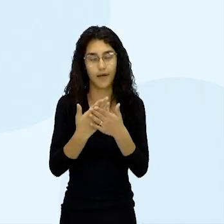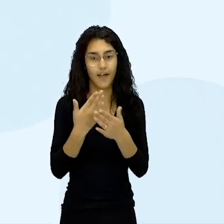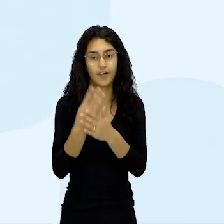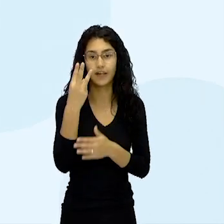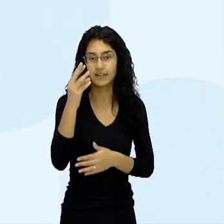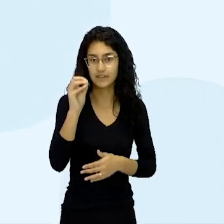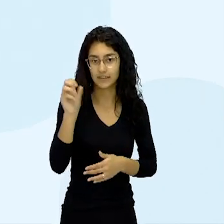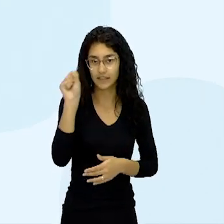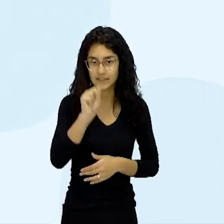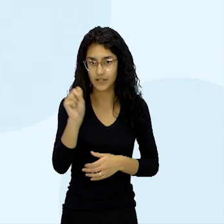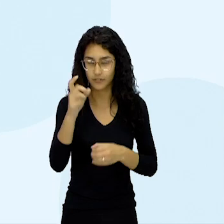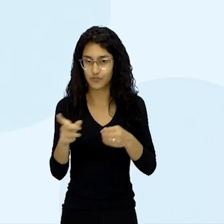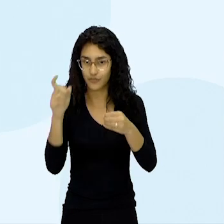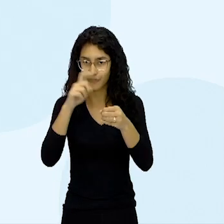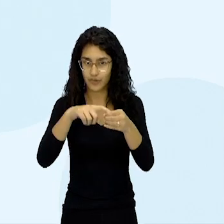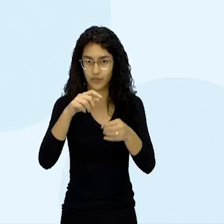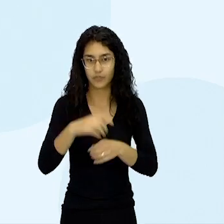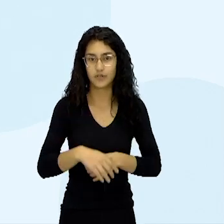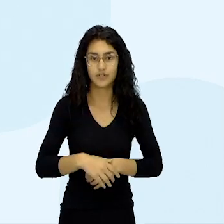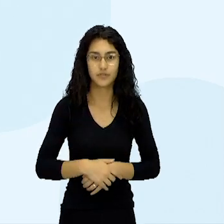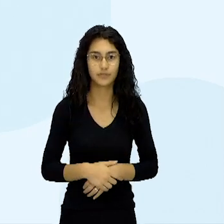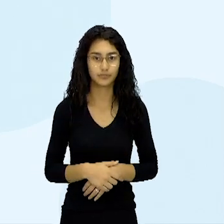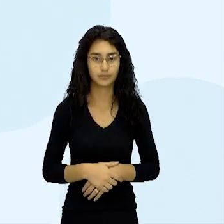né? 30 segundos e já voltamos.